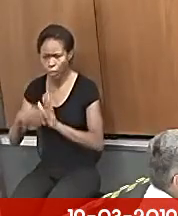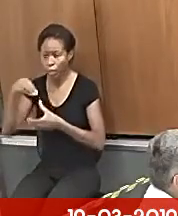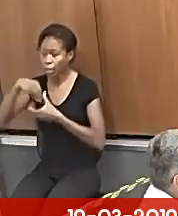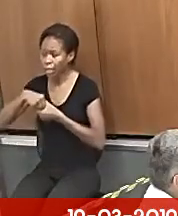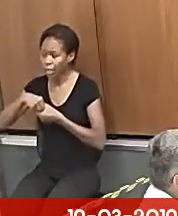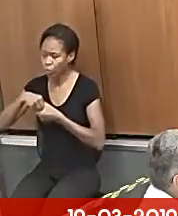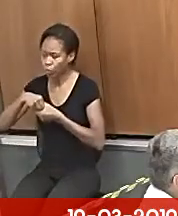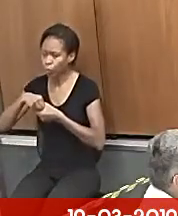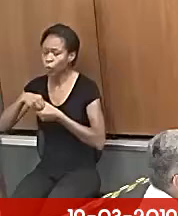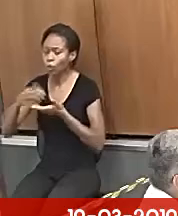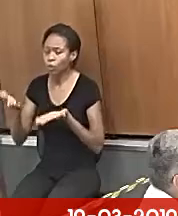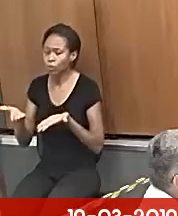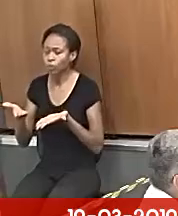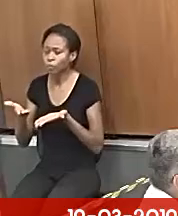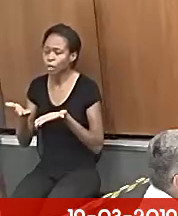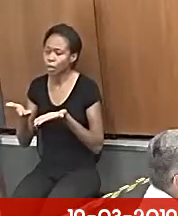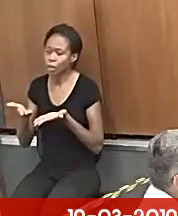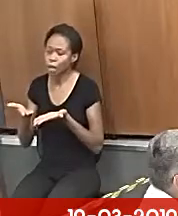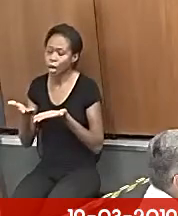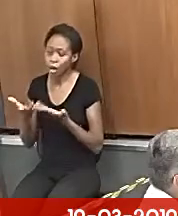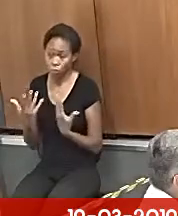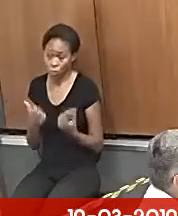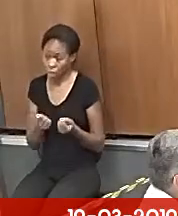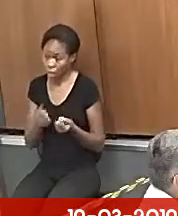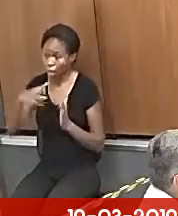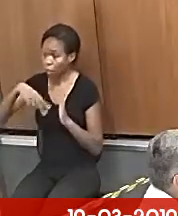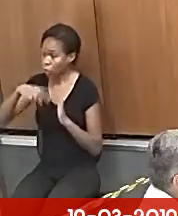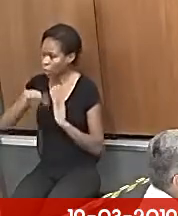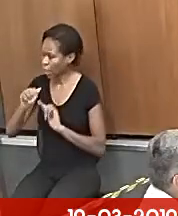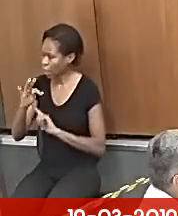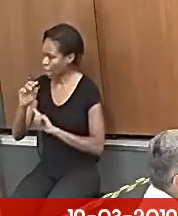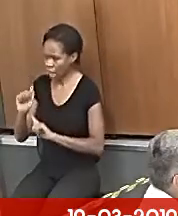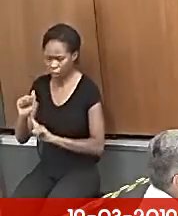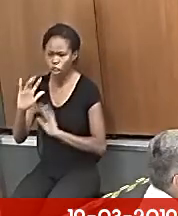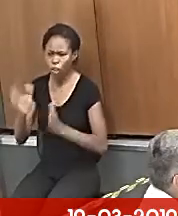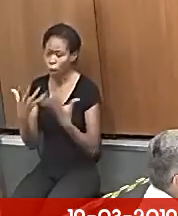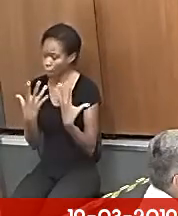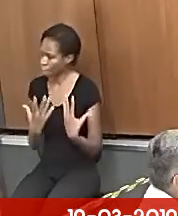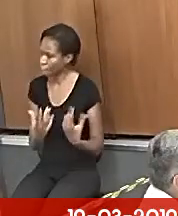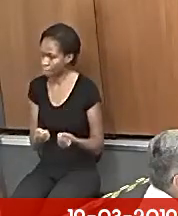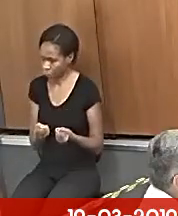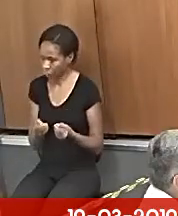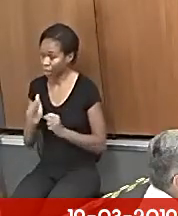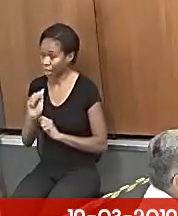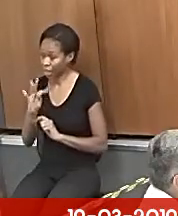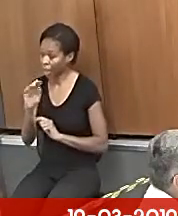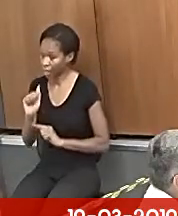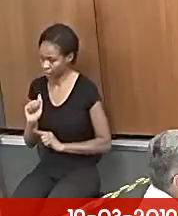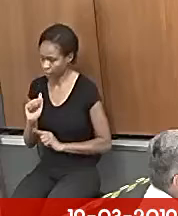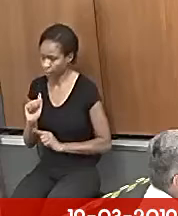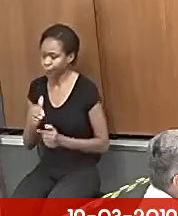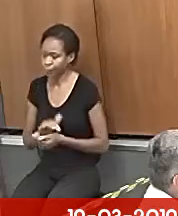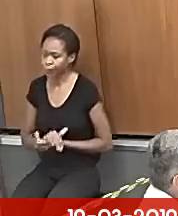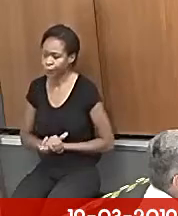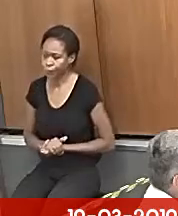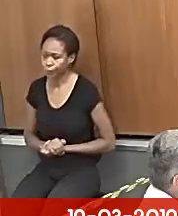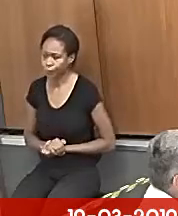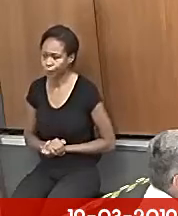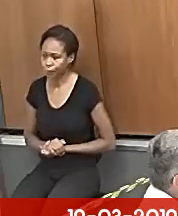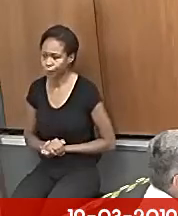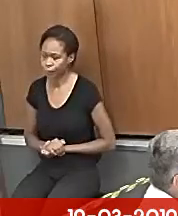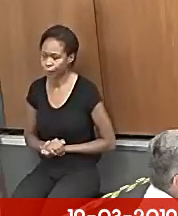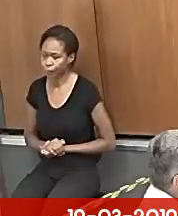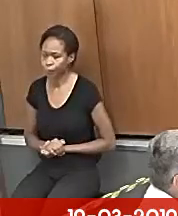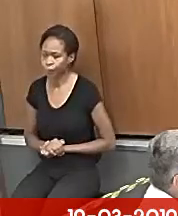leitura da ata da reunião anterior considerando a aprovado solicita sua subscrição só que